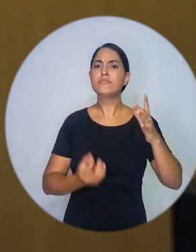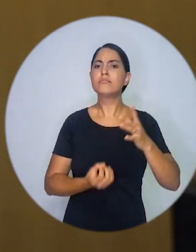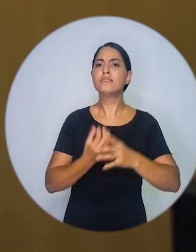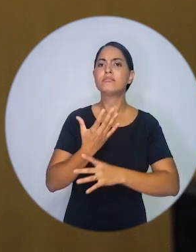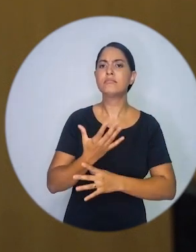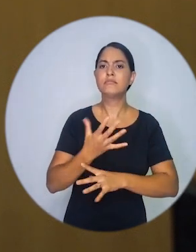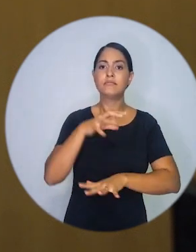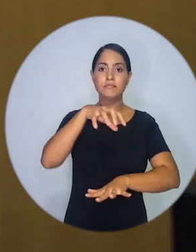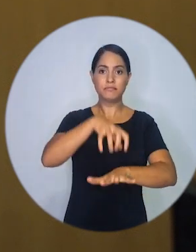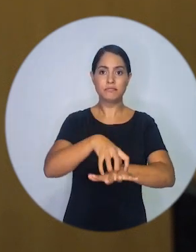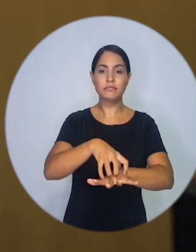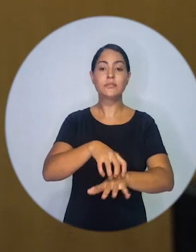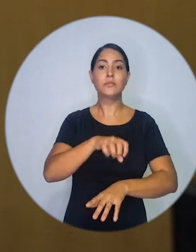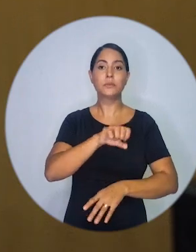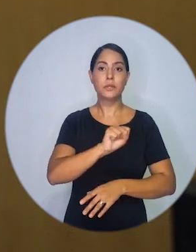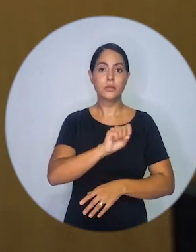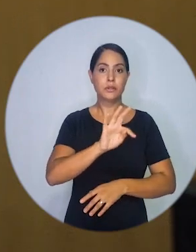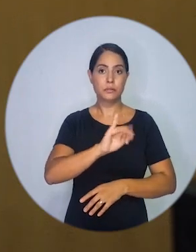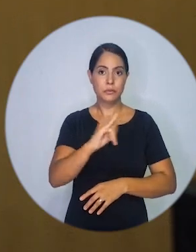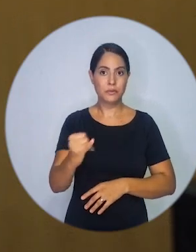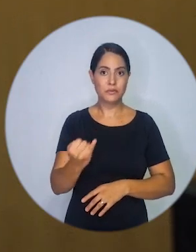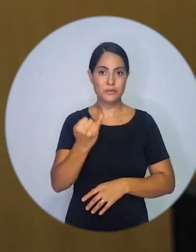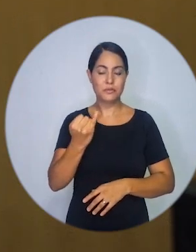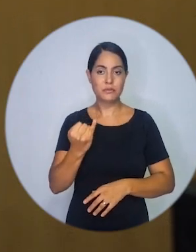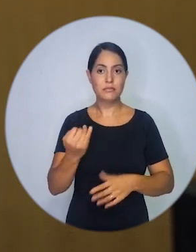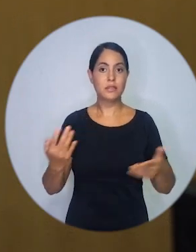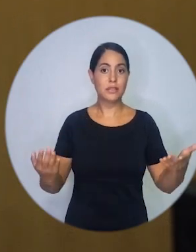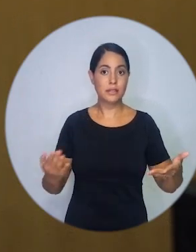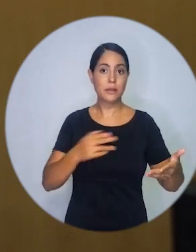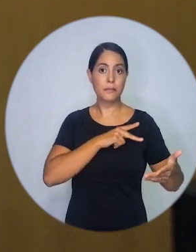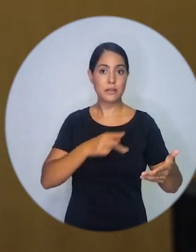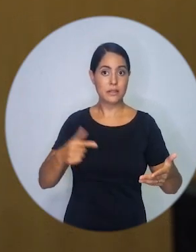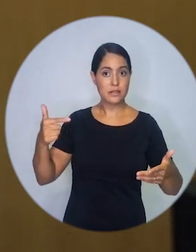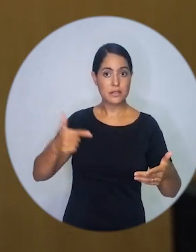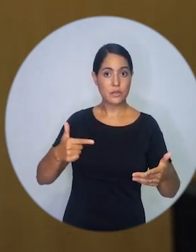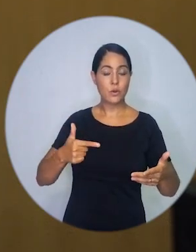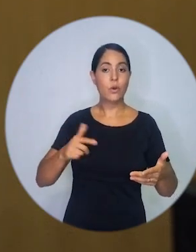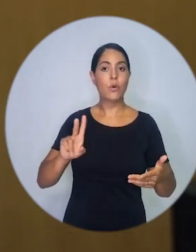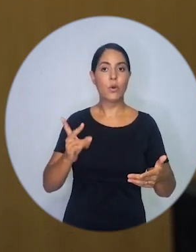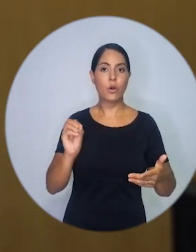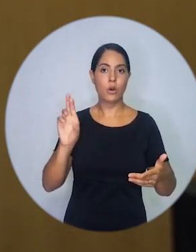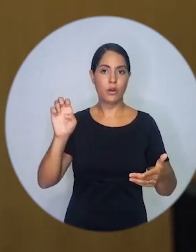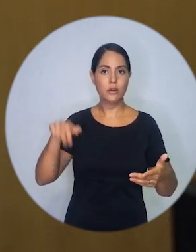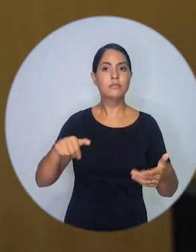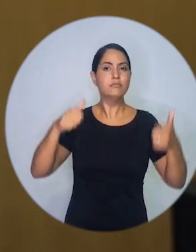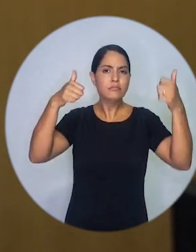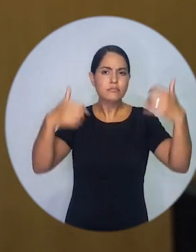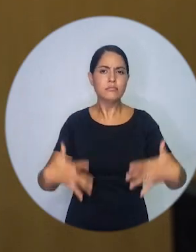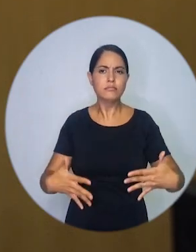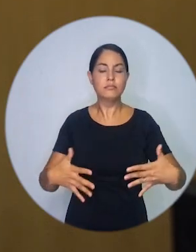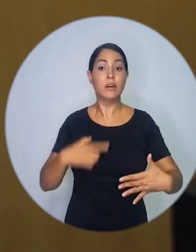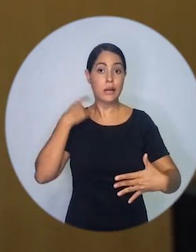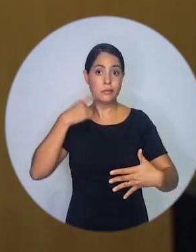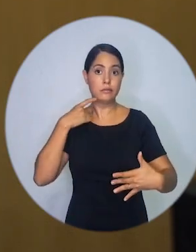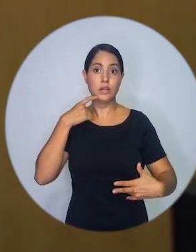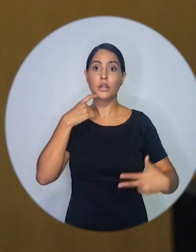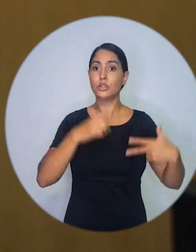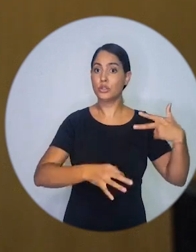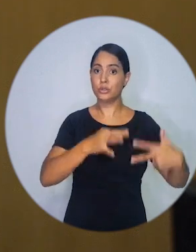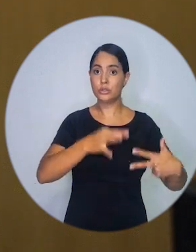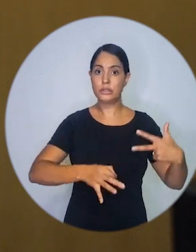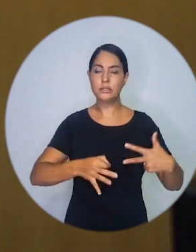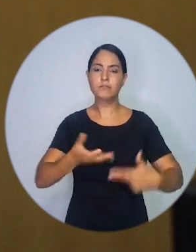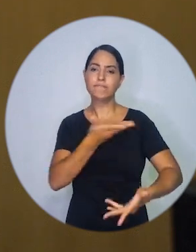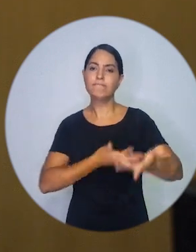do Superior Tribunal de Justiça. Na ocasião, o vice-presidente da Ordem, Rafael Horne, reafirmou o elo entre a advocacia e a